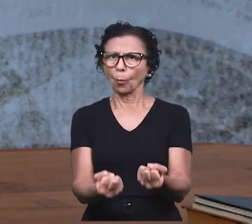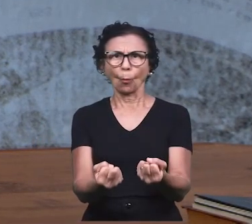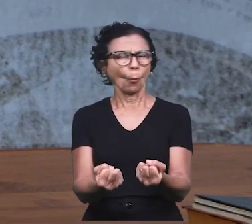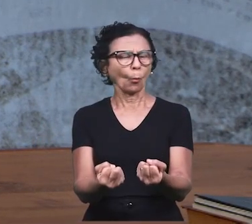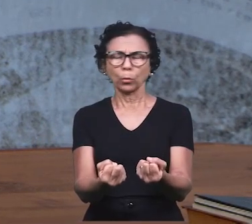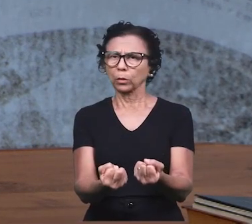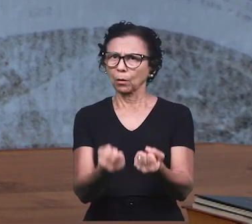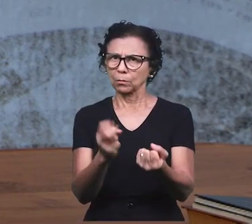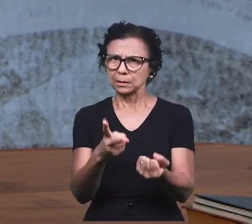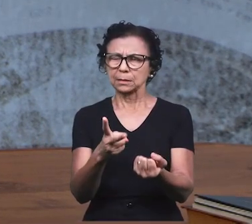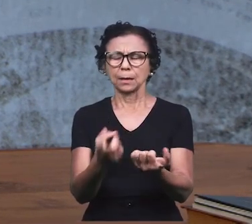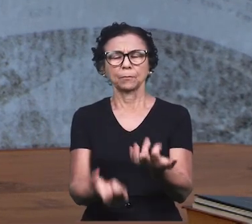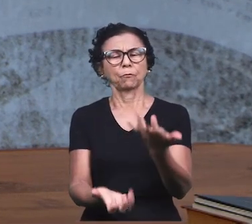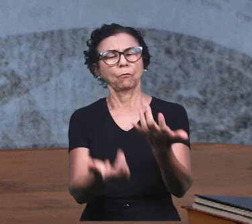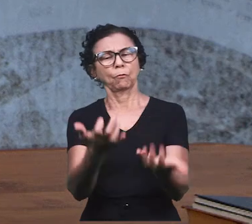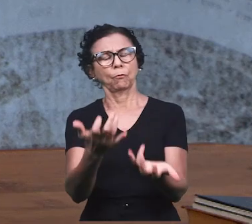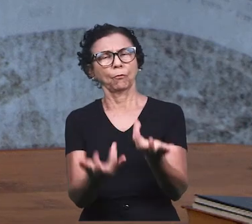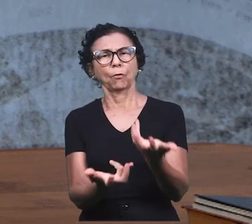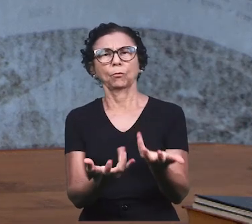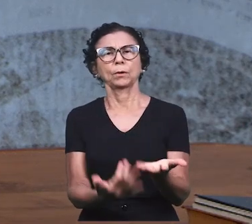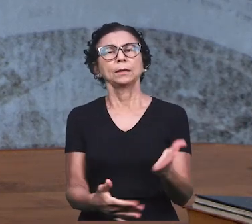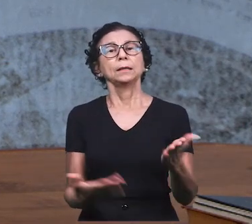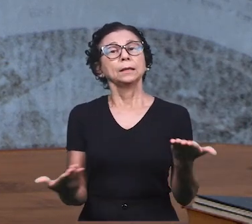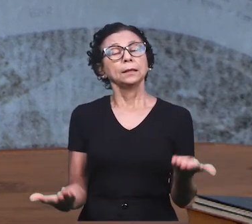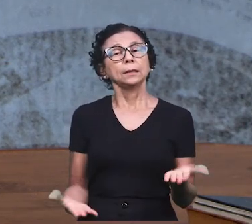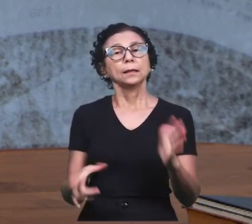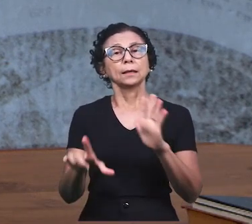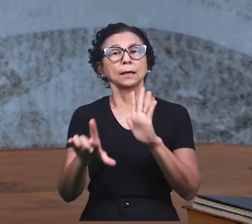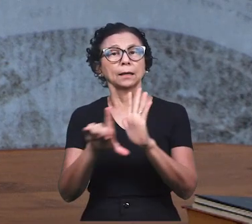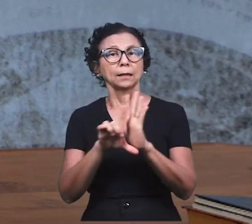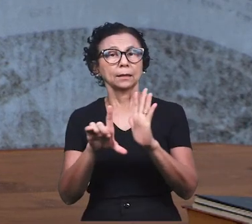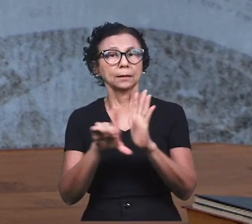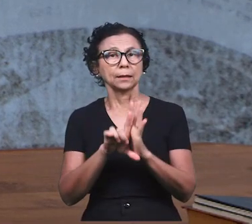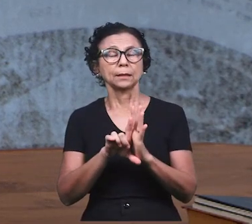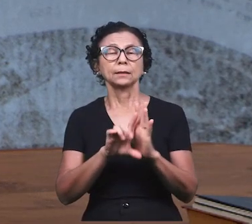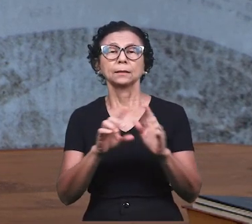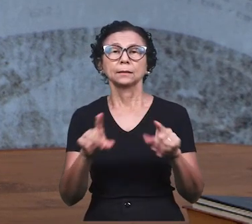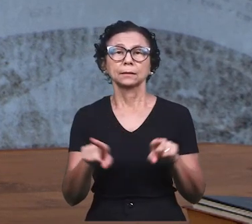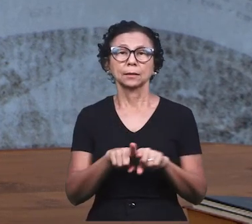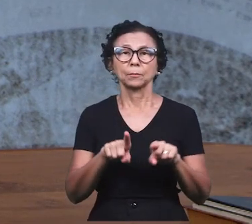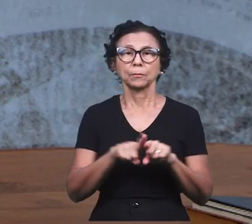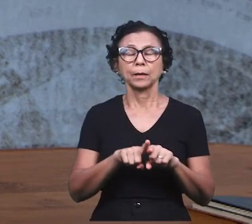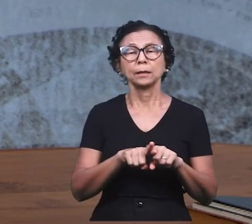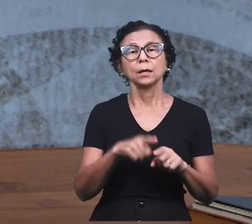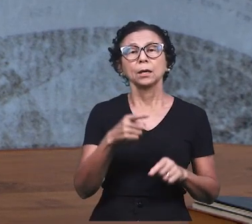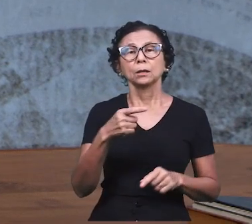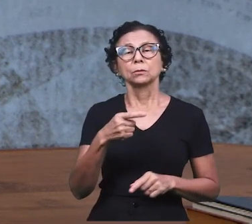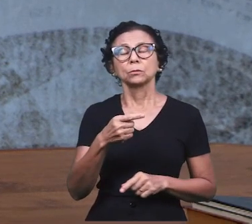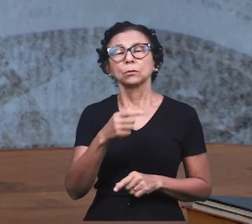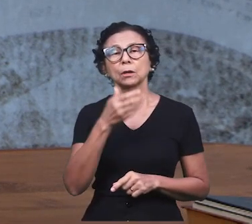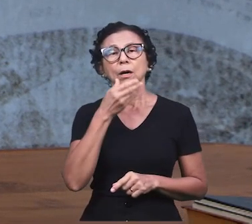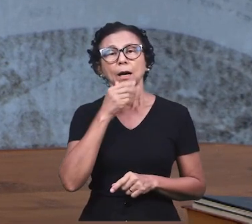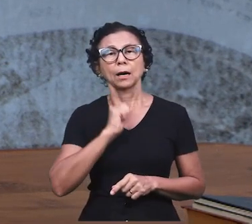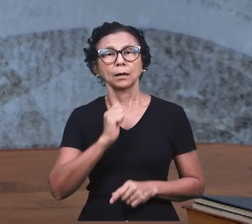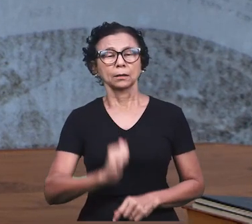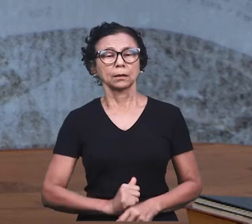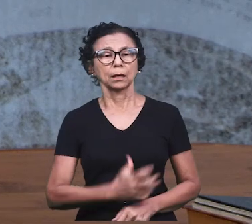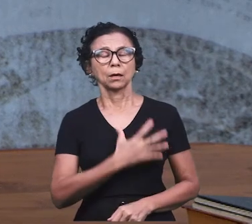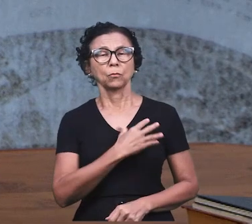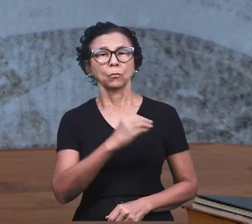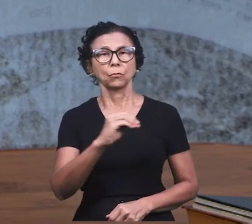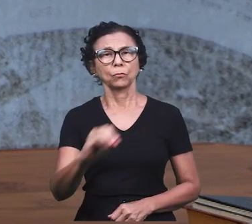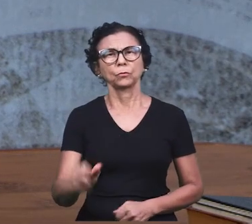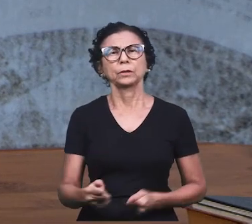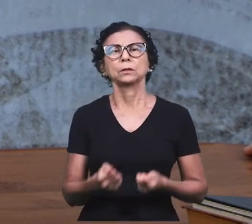E esta é a lei da oferta de manjares. Um dos filhos de Arão a